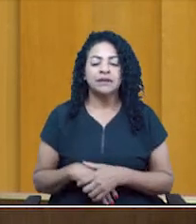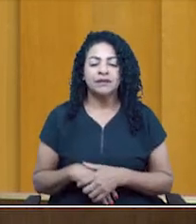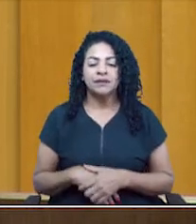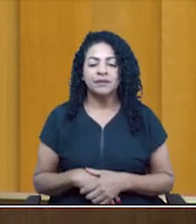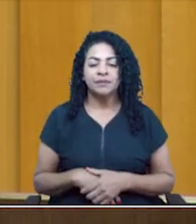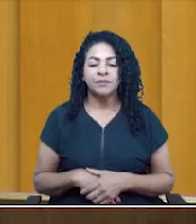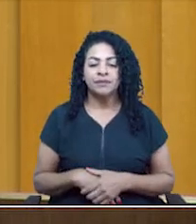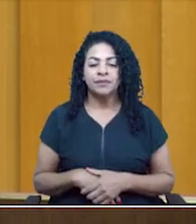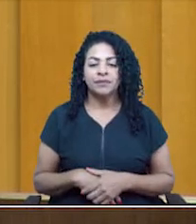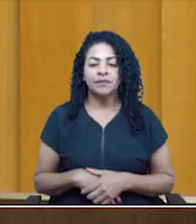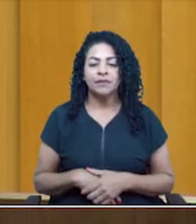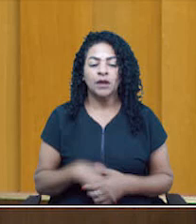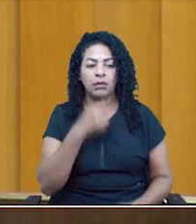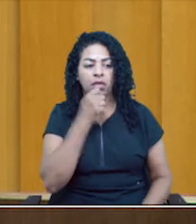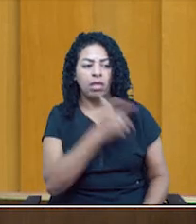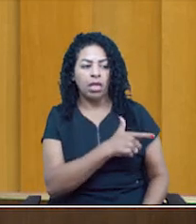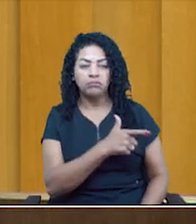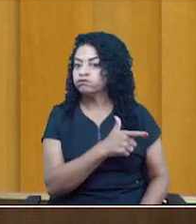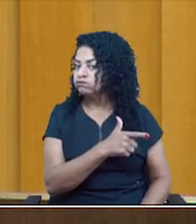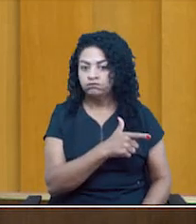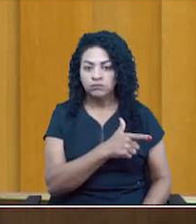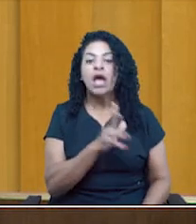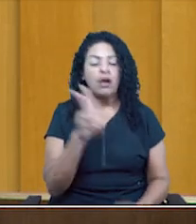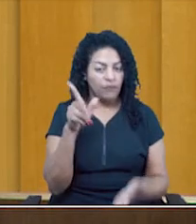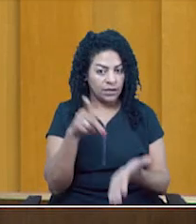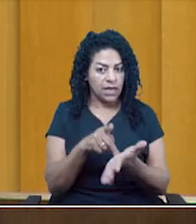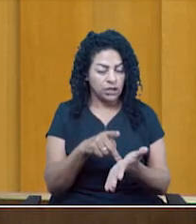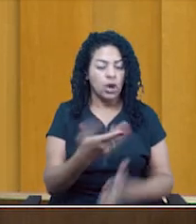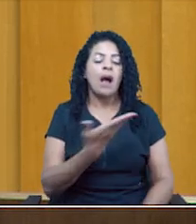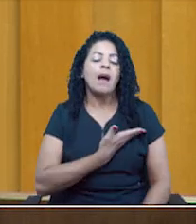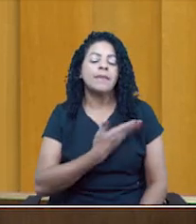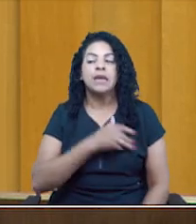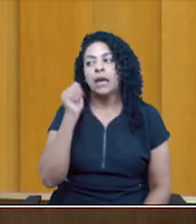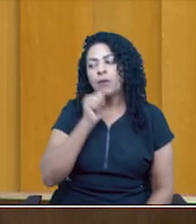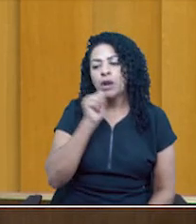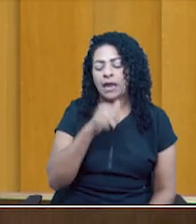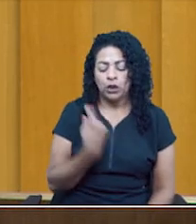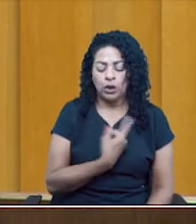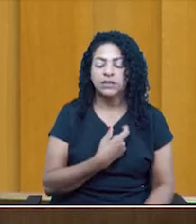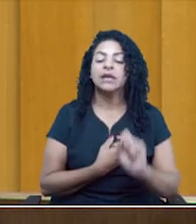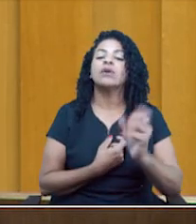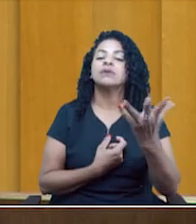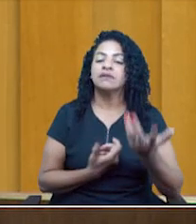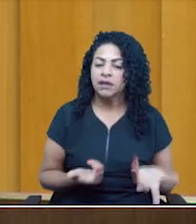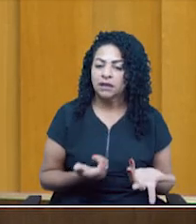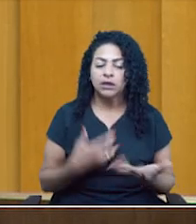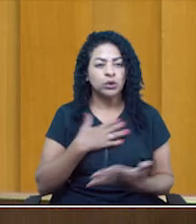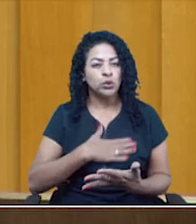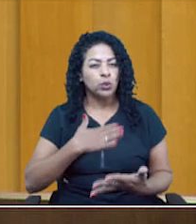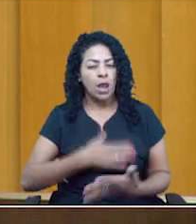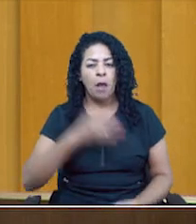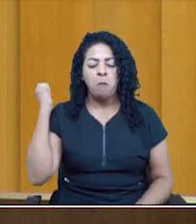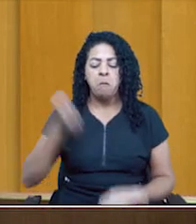piada, não, é que realmente aconteceu. Uma colega nossa que ela gostava muito de dar a sentença em audiência, então